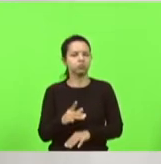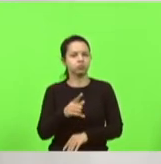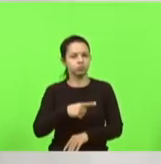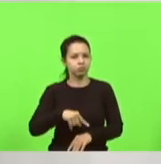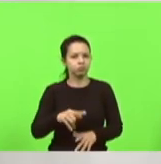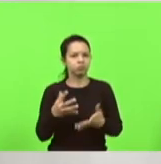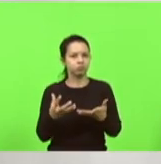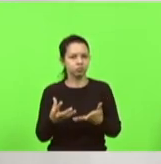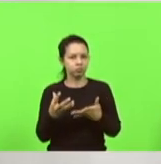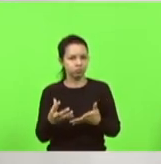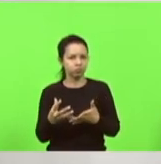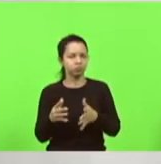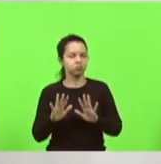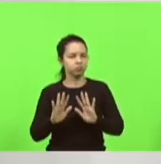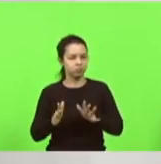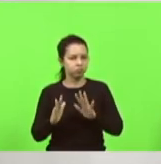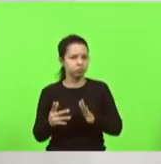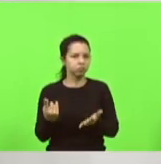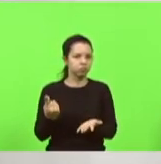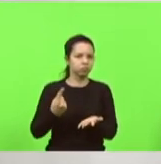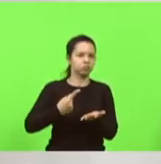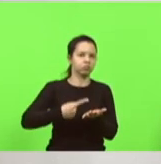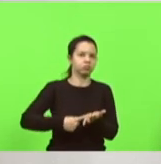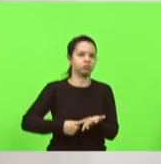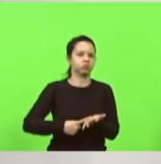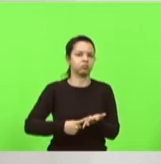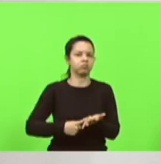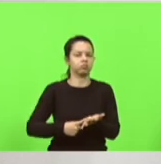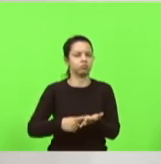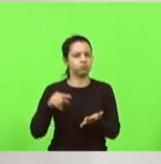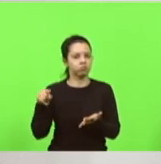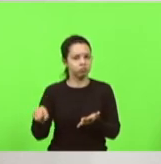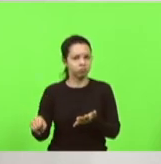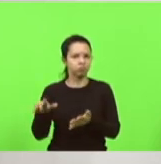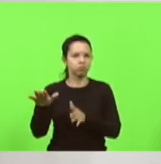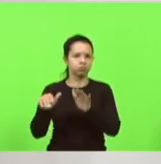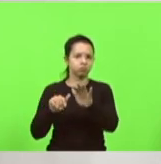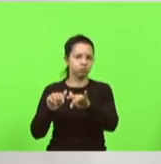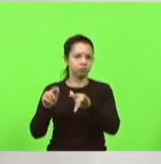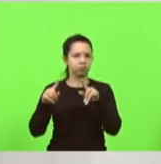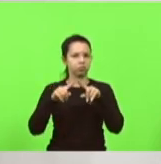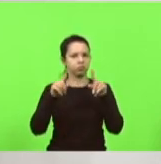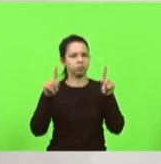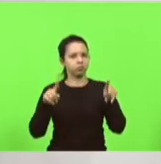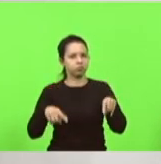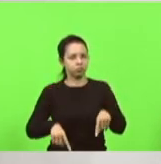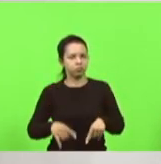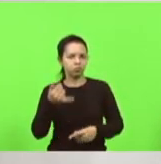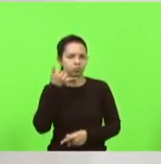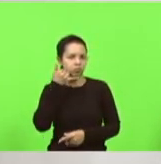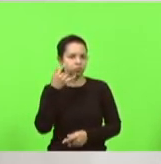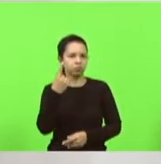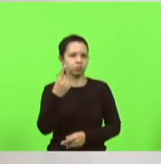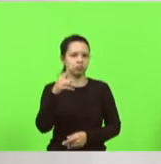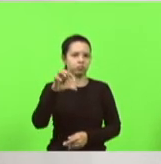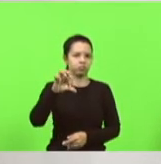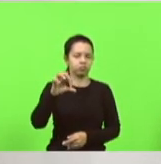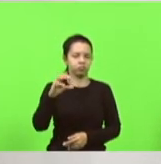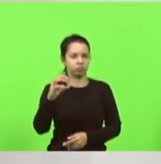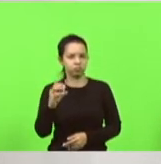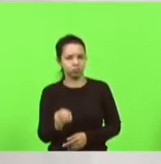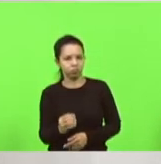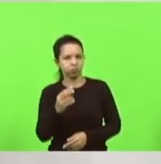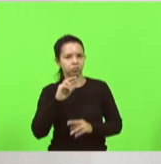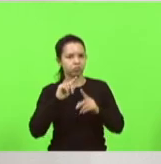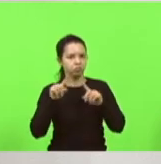o que foi combinado entre quem contratou o servidor, quem liga para o 190 e